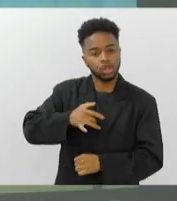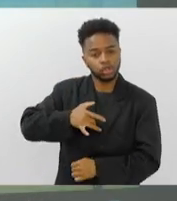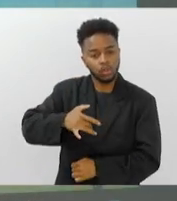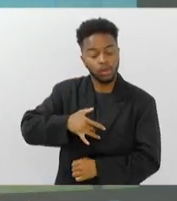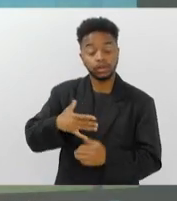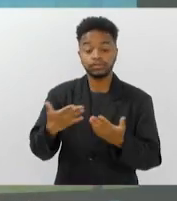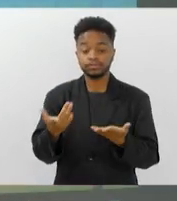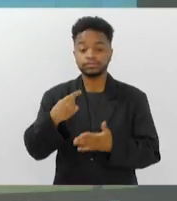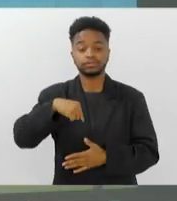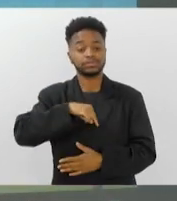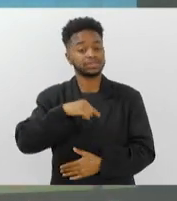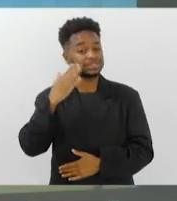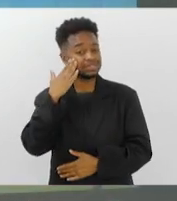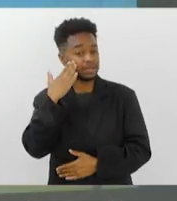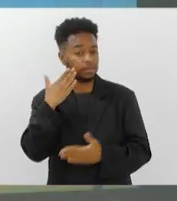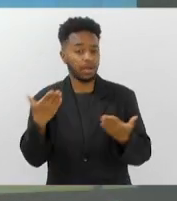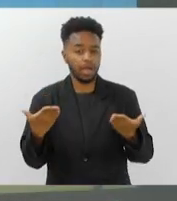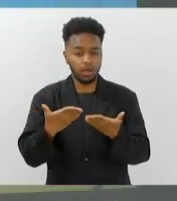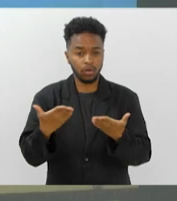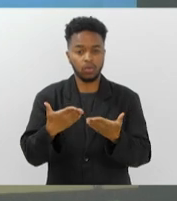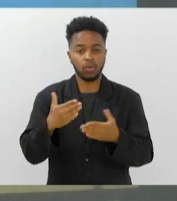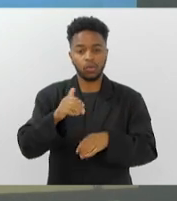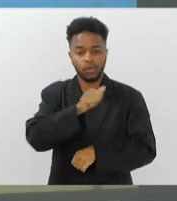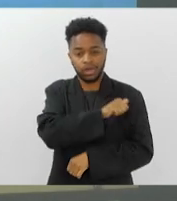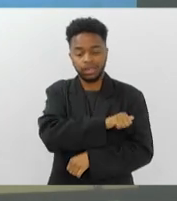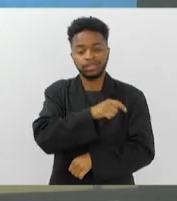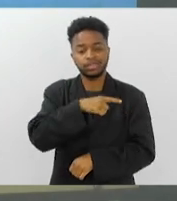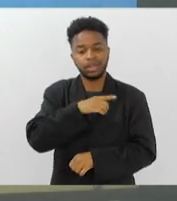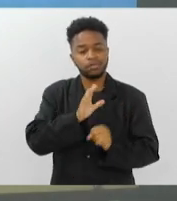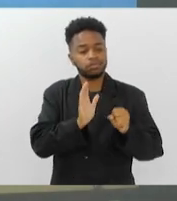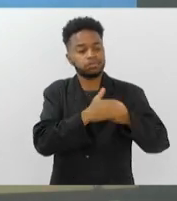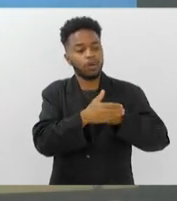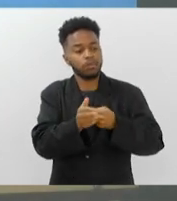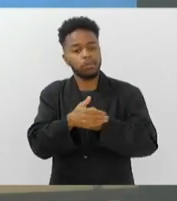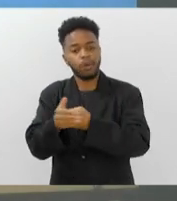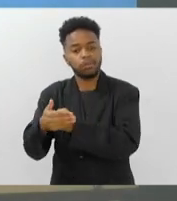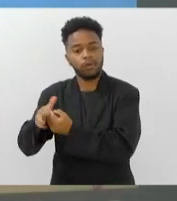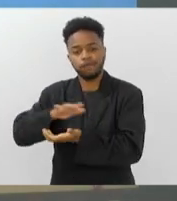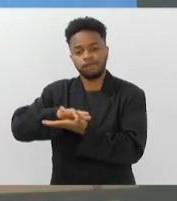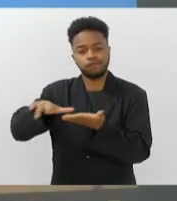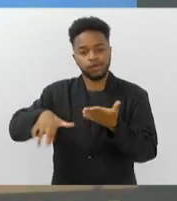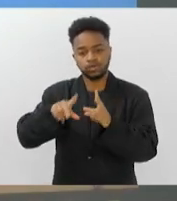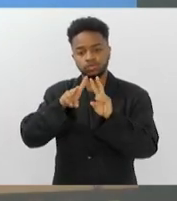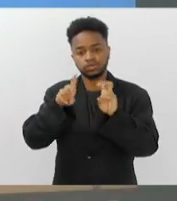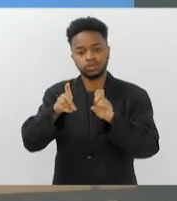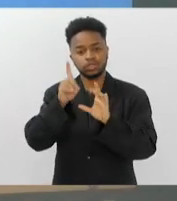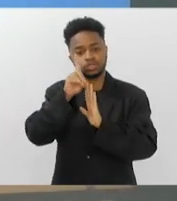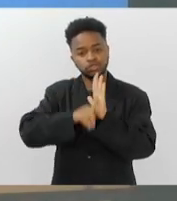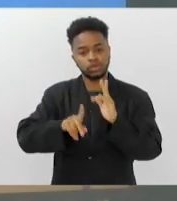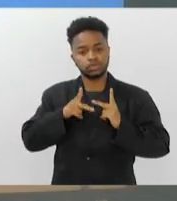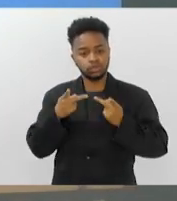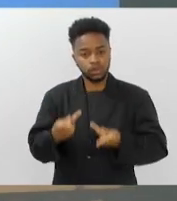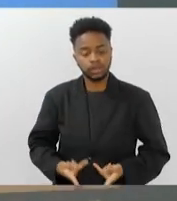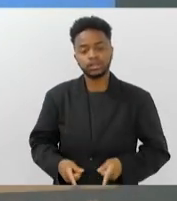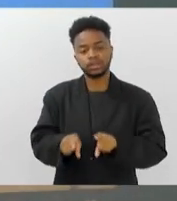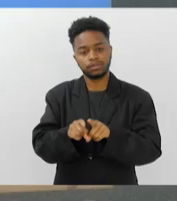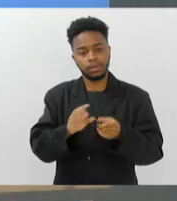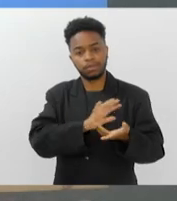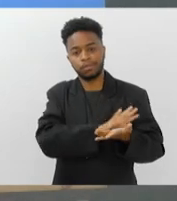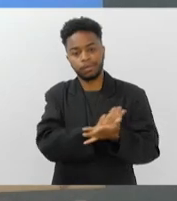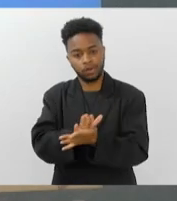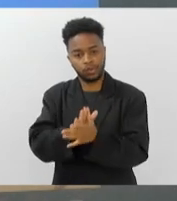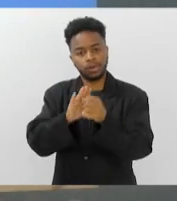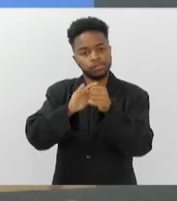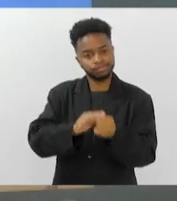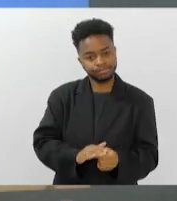o estado vem sofrendo diversas formas de omissão e violação de direitos humanos né resultado do estigma da discriminação e esse